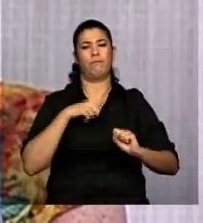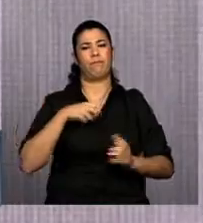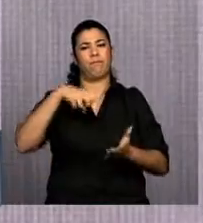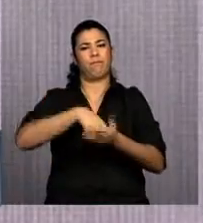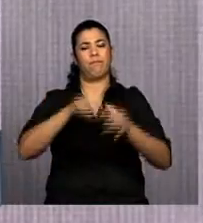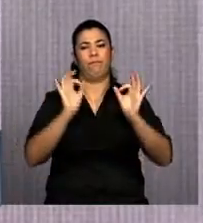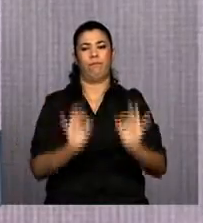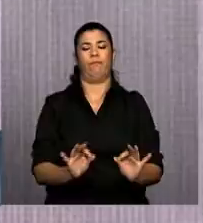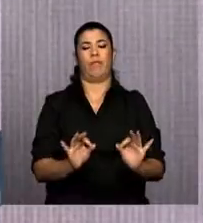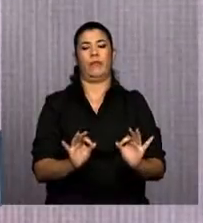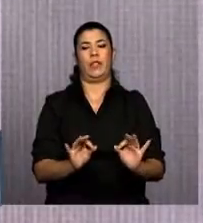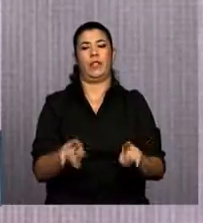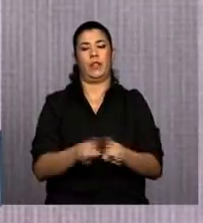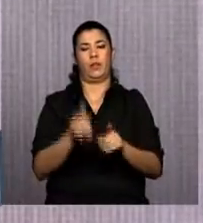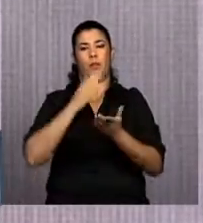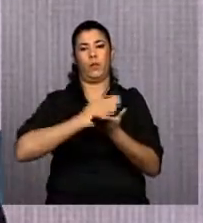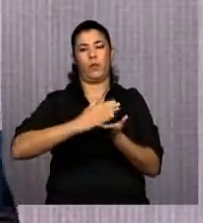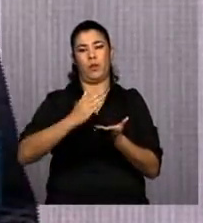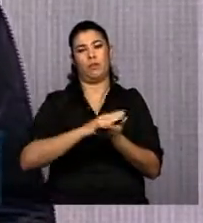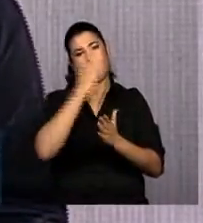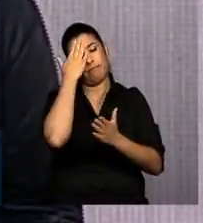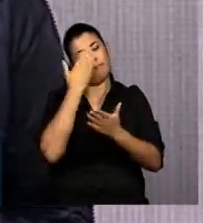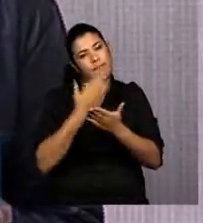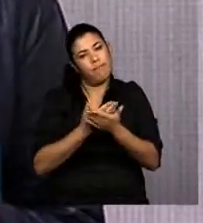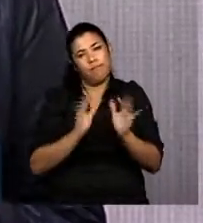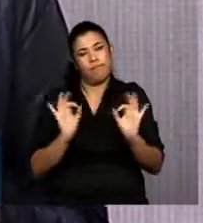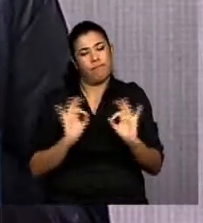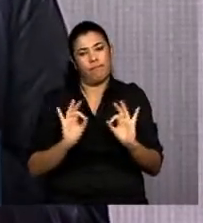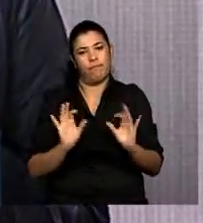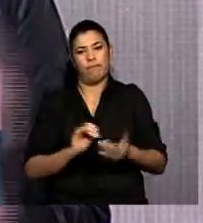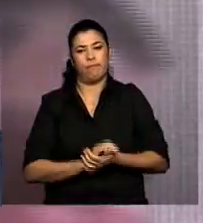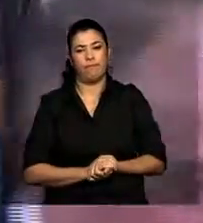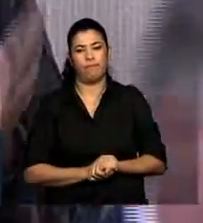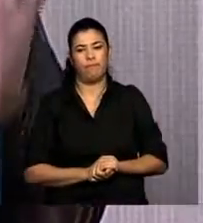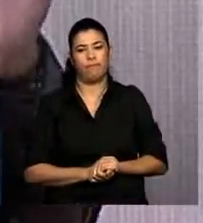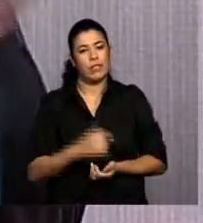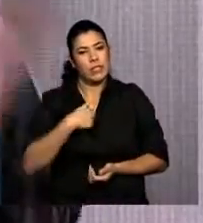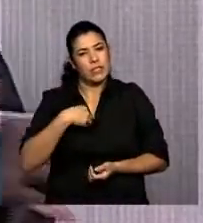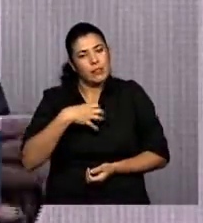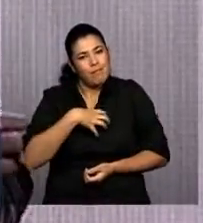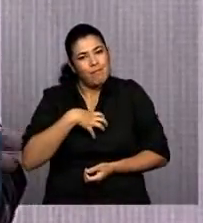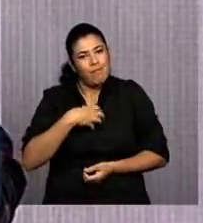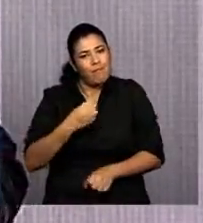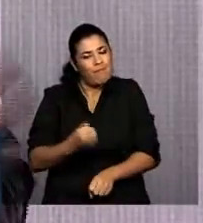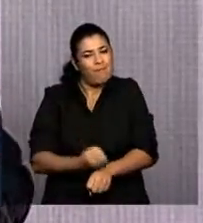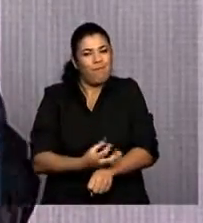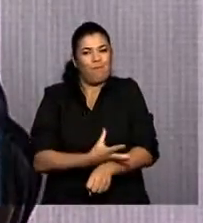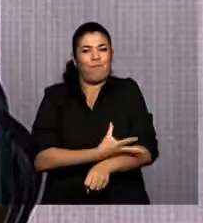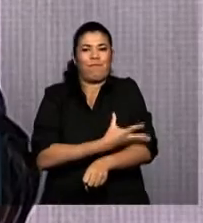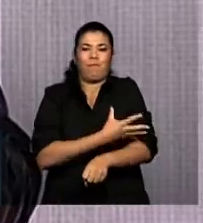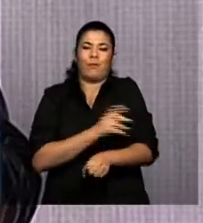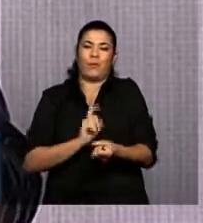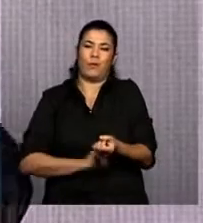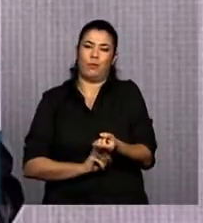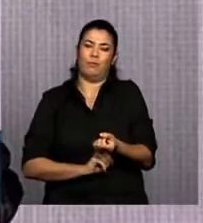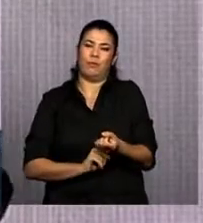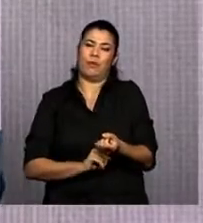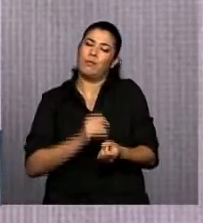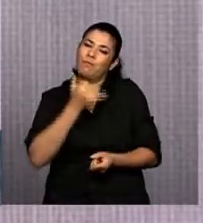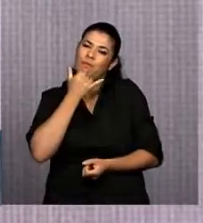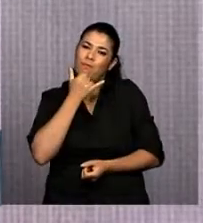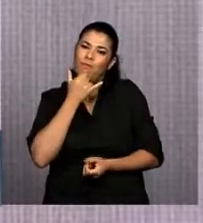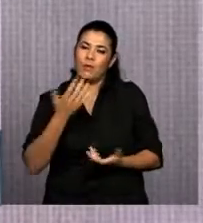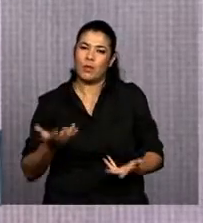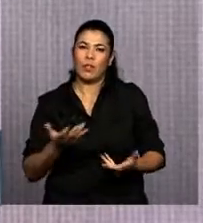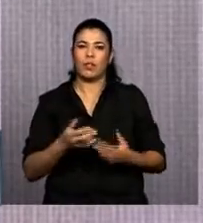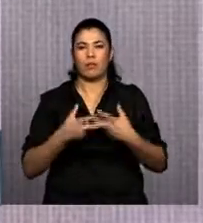merecidas. E, a princípio, eu acho que é isso. Eu estou muito, como eu falei, muito nervosa, então eu peço desculpa